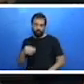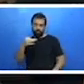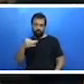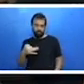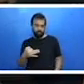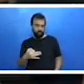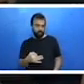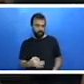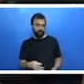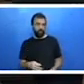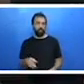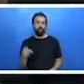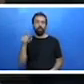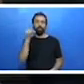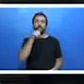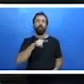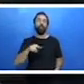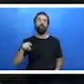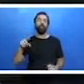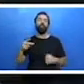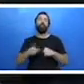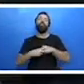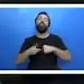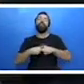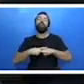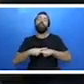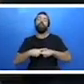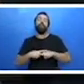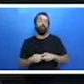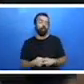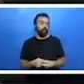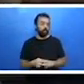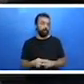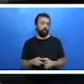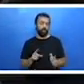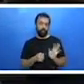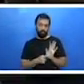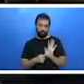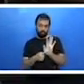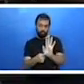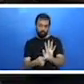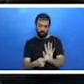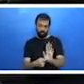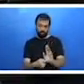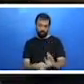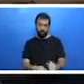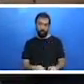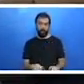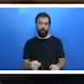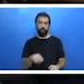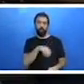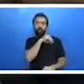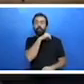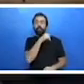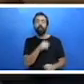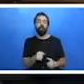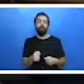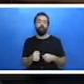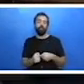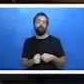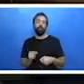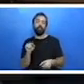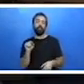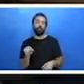dos animais. E depois, na letra B, ele pede sublinhe, quer dizer, passar um traço embaixo, os verbos usados